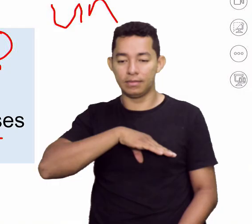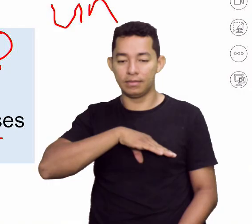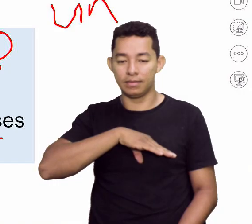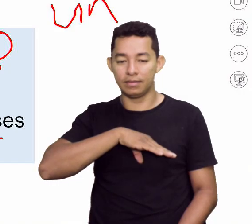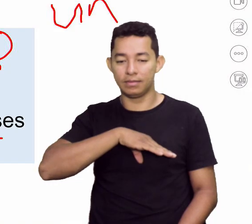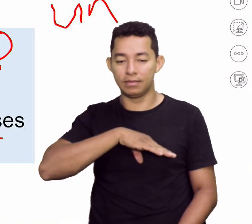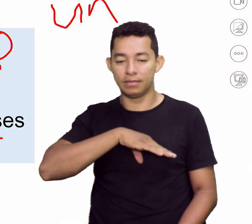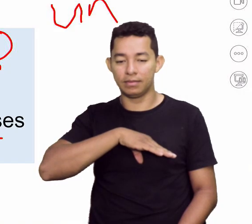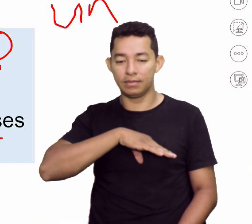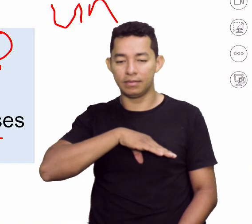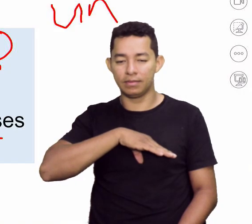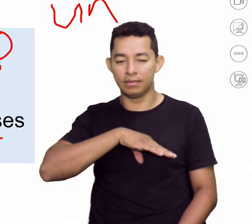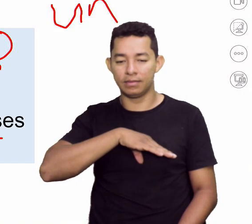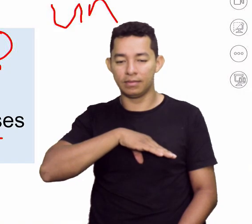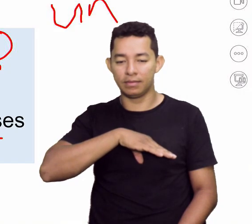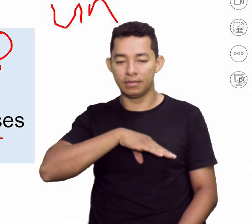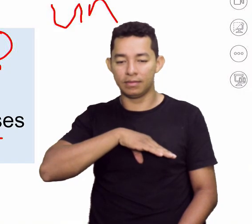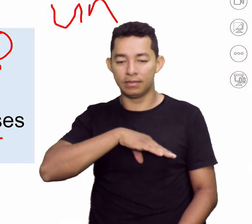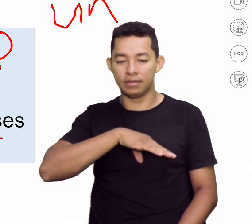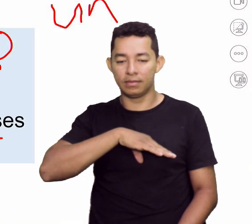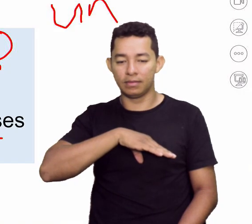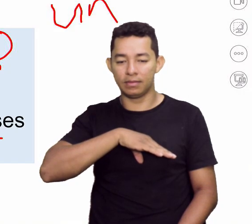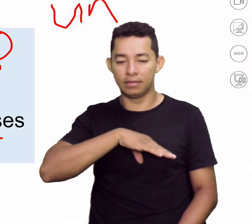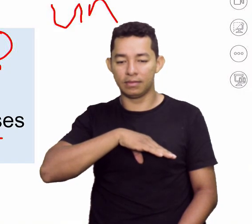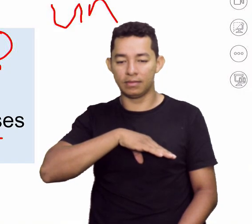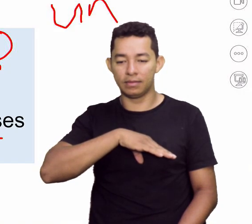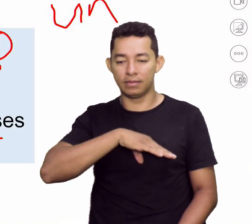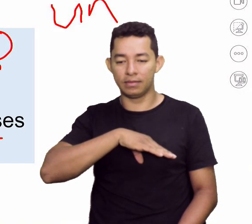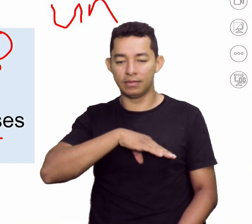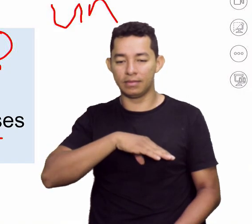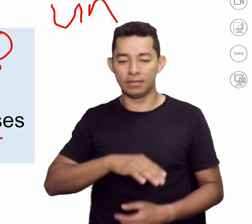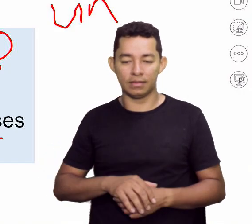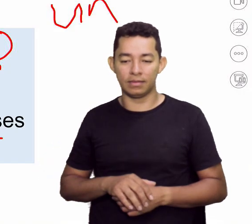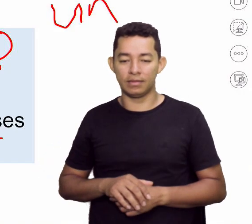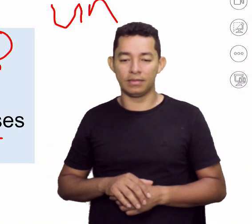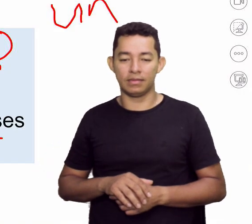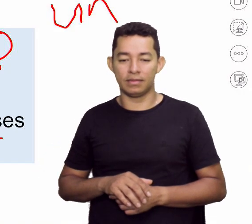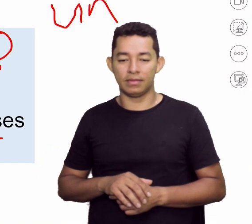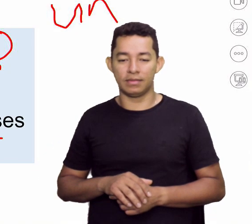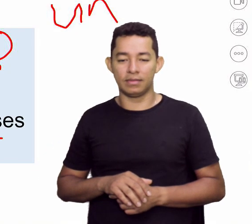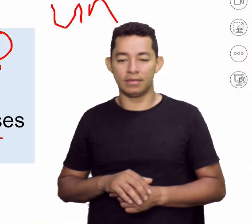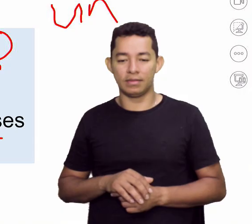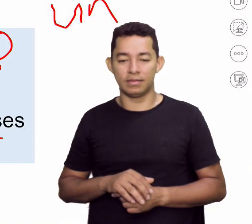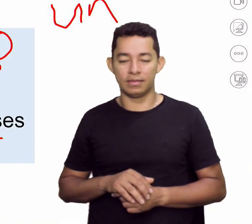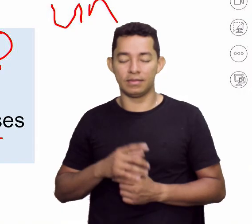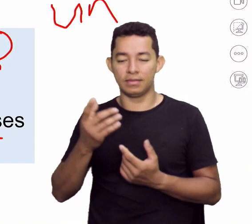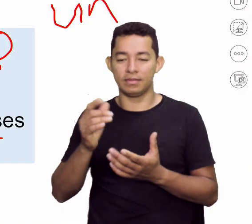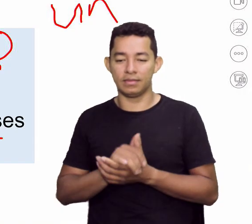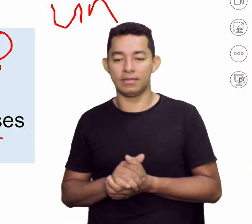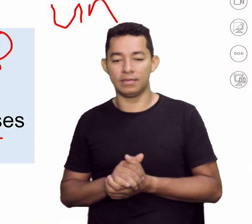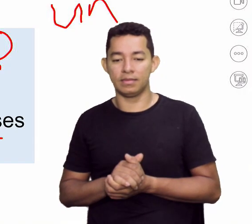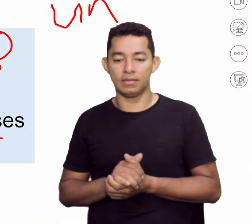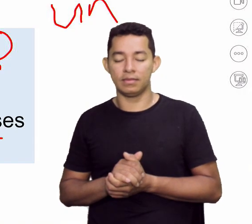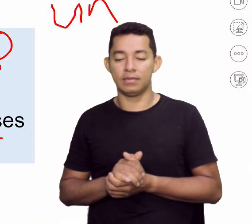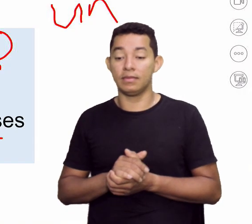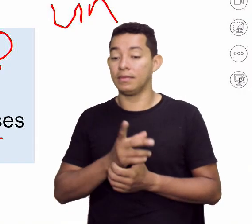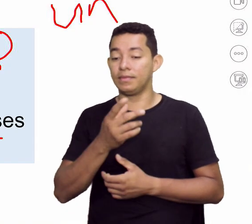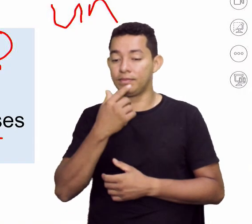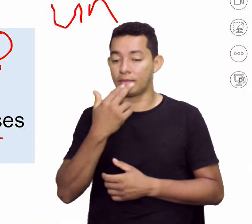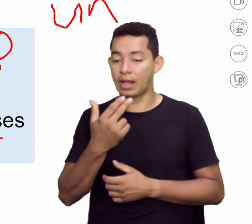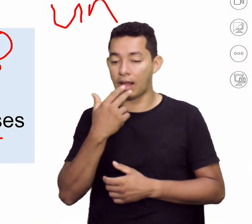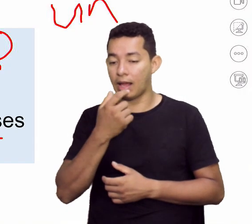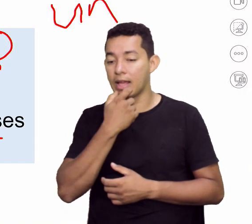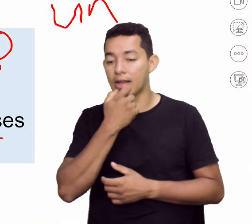aqui. O U e o N. Melhorou, né? Um pouquinho, só um bocadinho, mas está aí. Então, em inglês